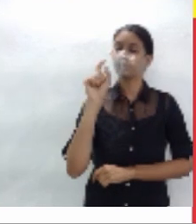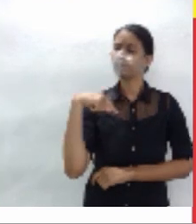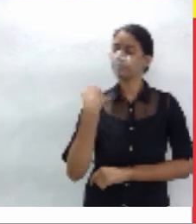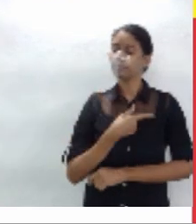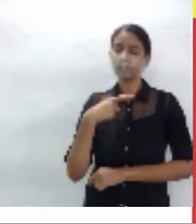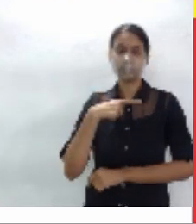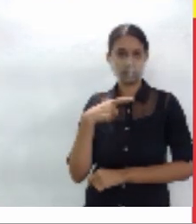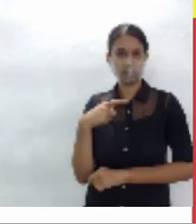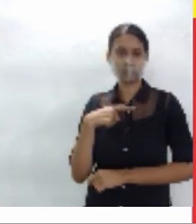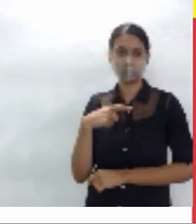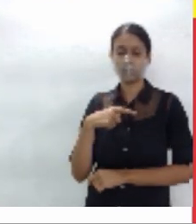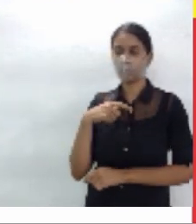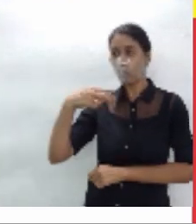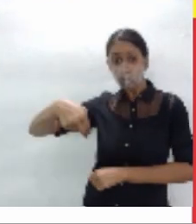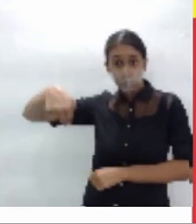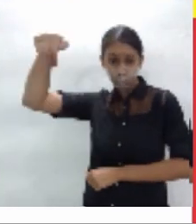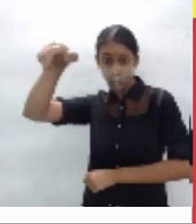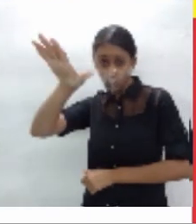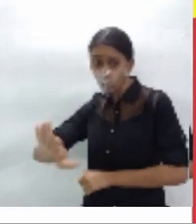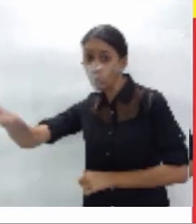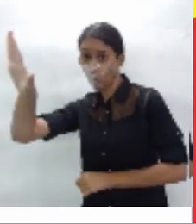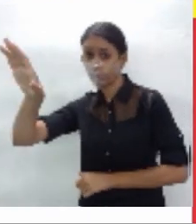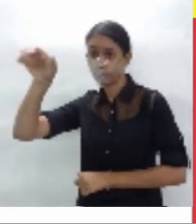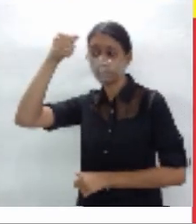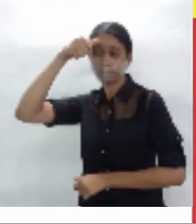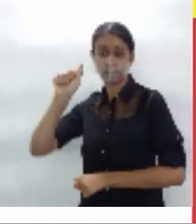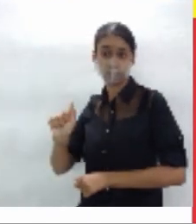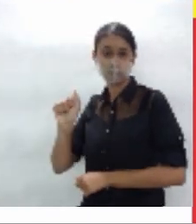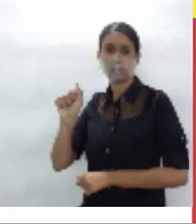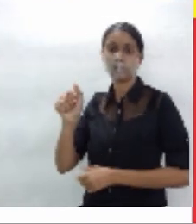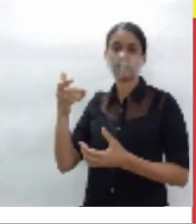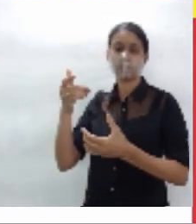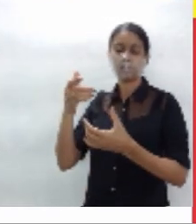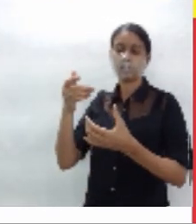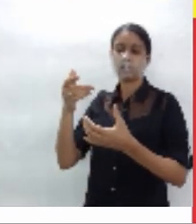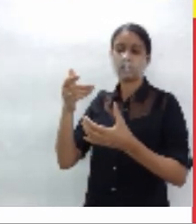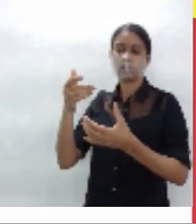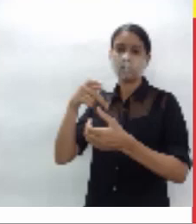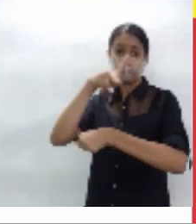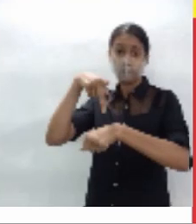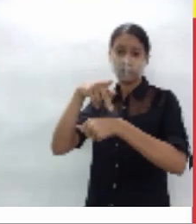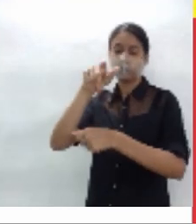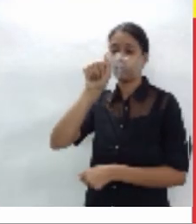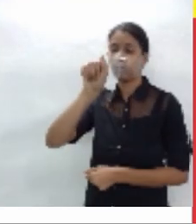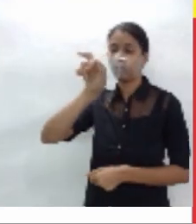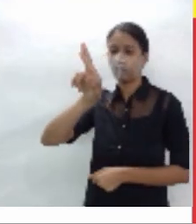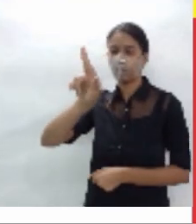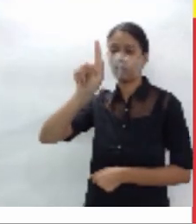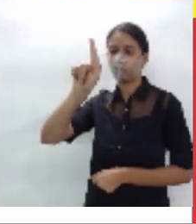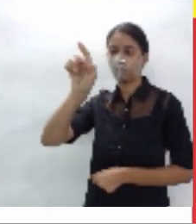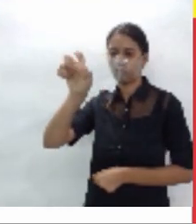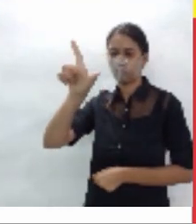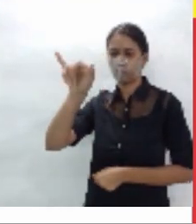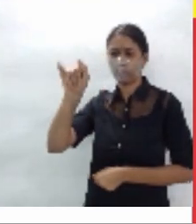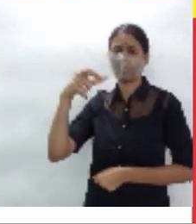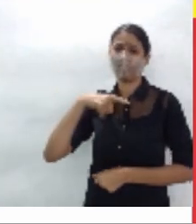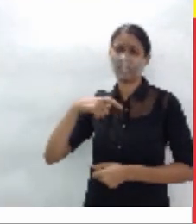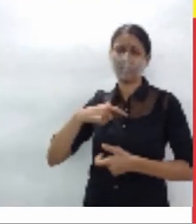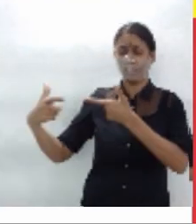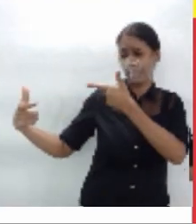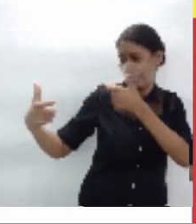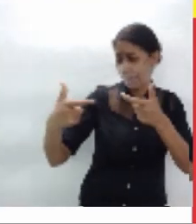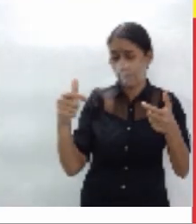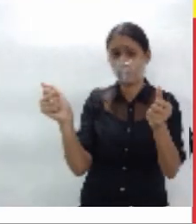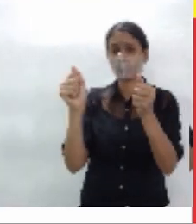Nós teremos no norte da África, o continente se destacou no caso da Argélia, que enfrentou a França, tá certo? Em uma guerra